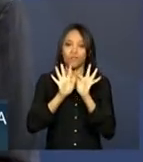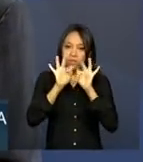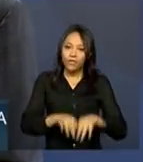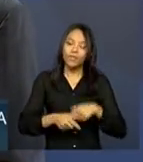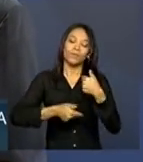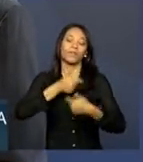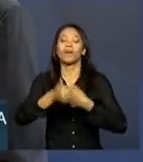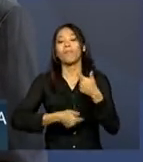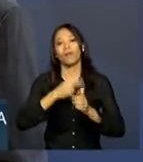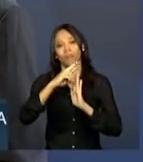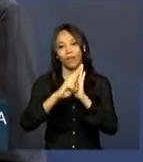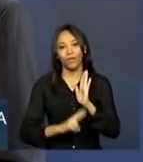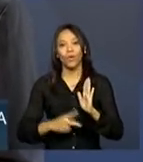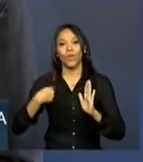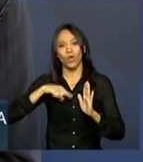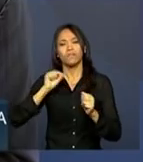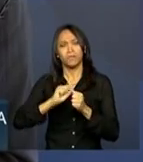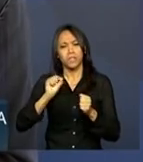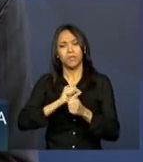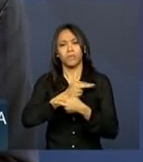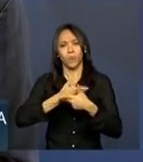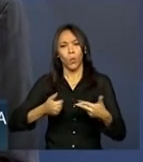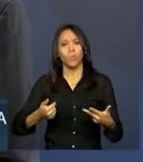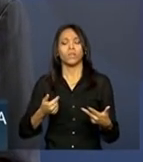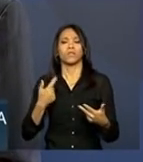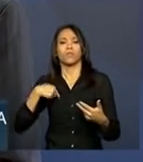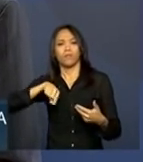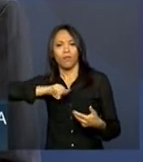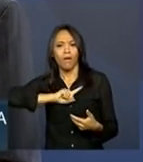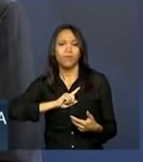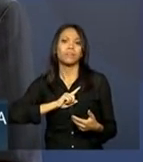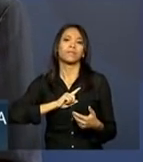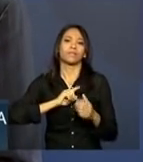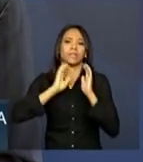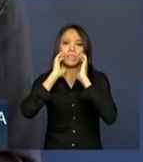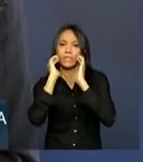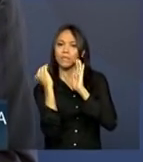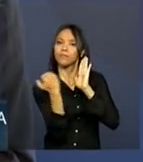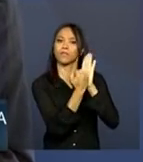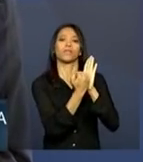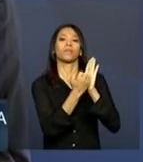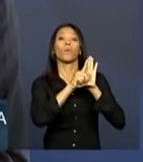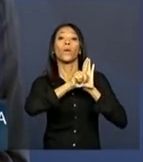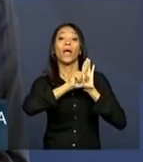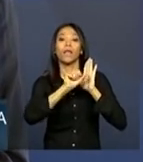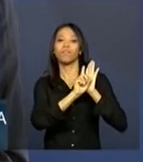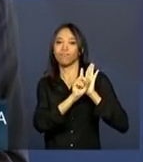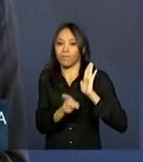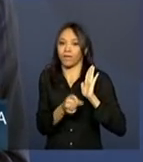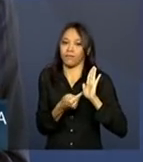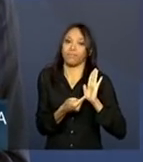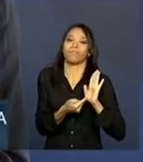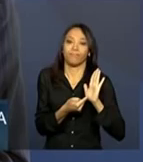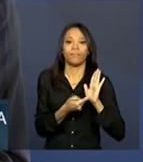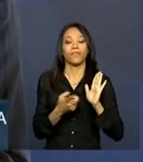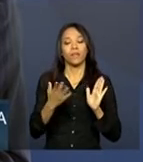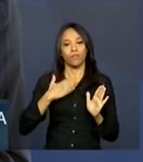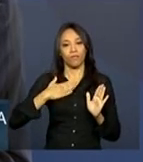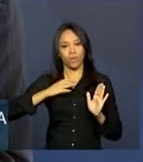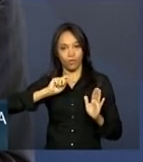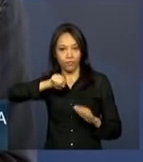fizemos o que estava ao nosso alcance cumprimos O que a lei determinou em meu nome